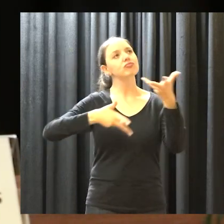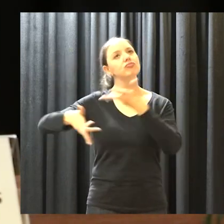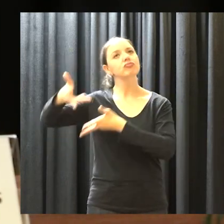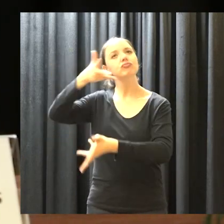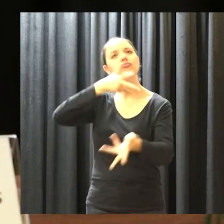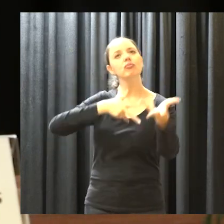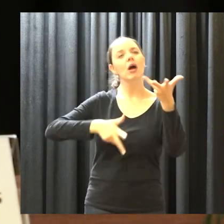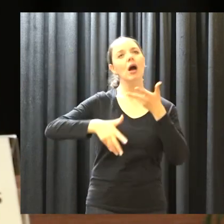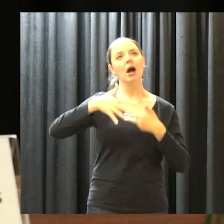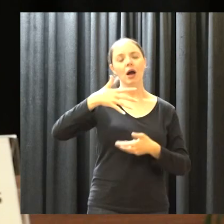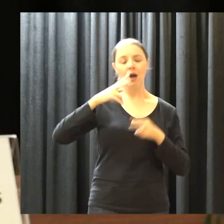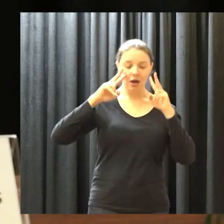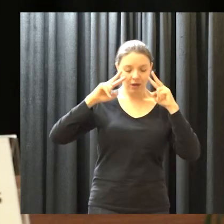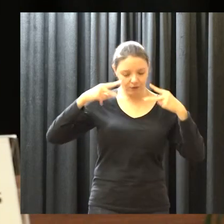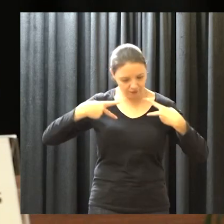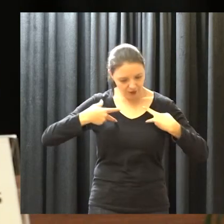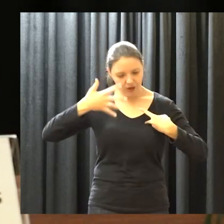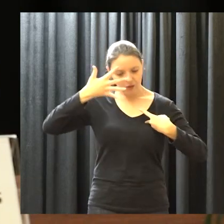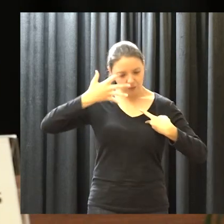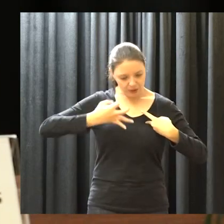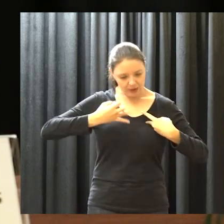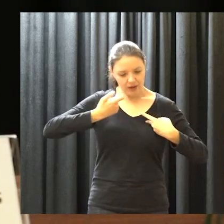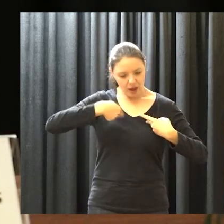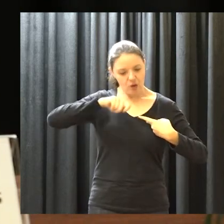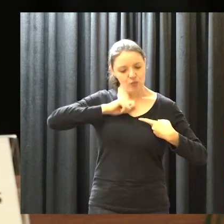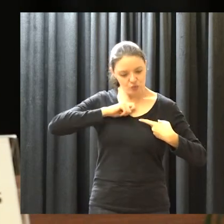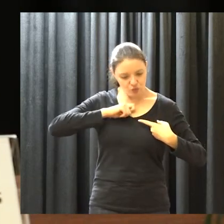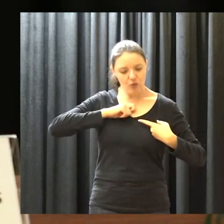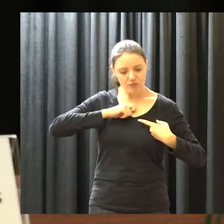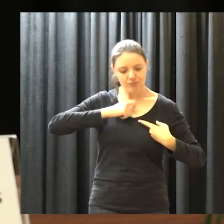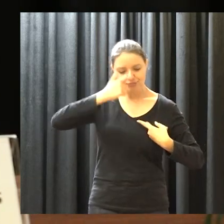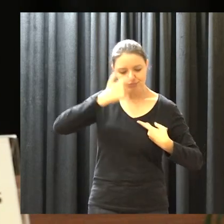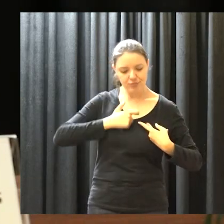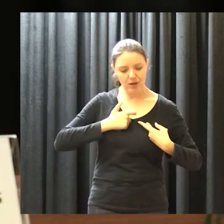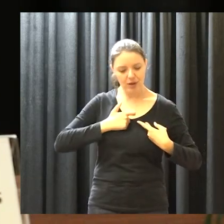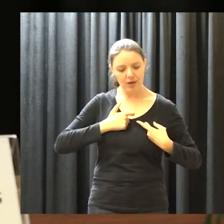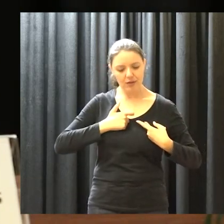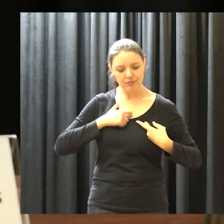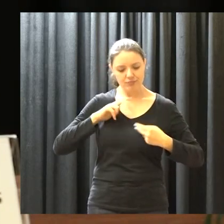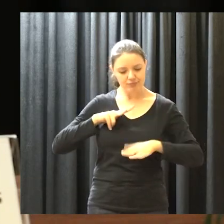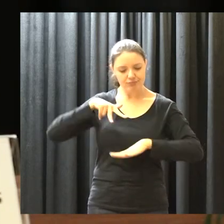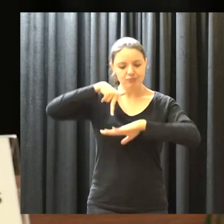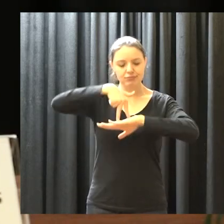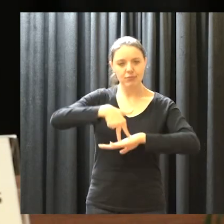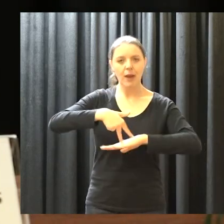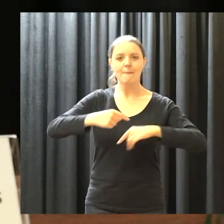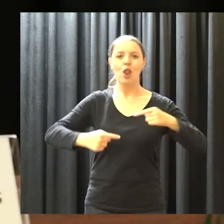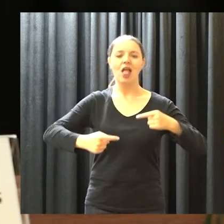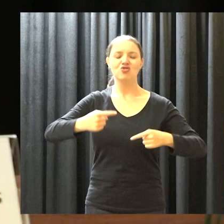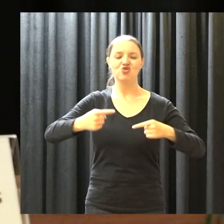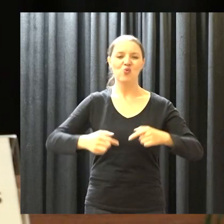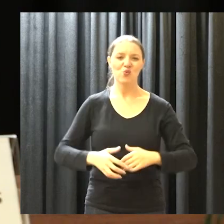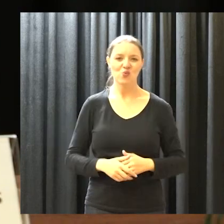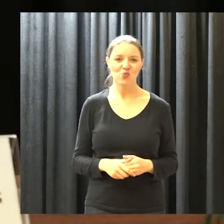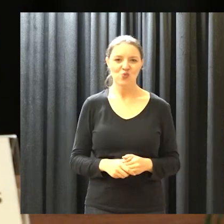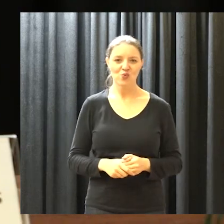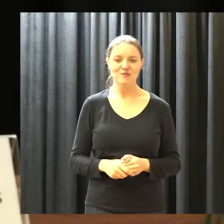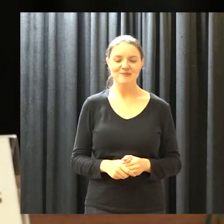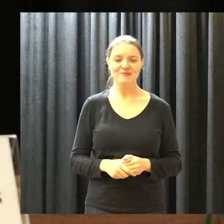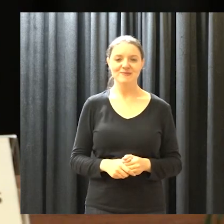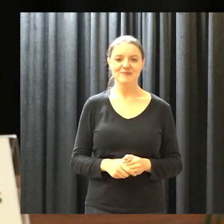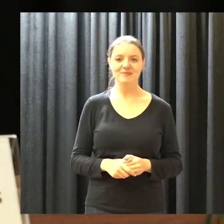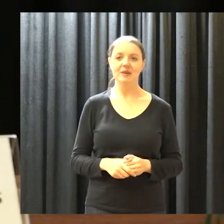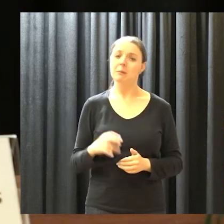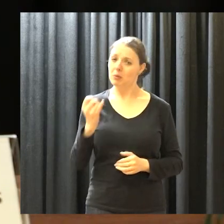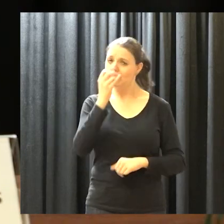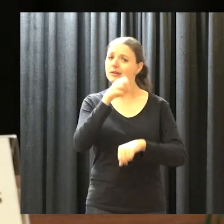localizar como sujeitos políticos, né? Eu acho isso importante de dizer. Queria também dizer, desde a partida,